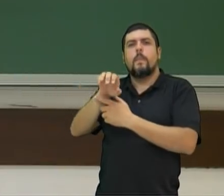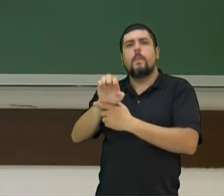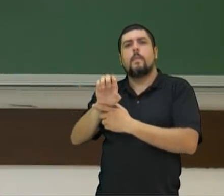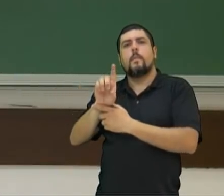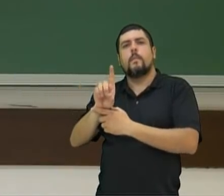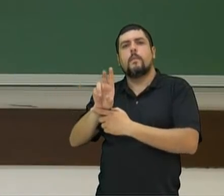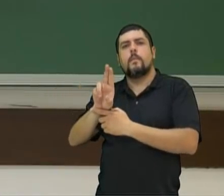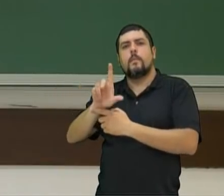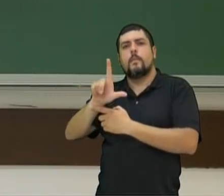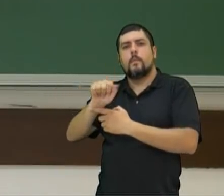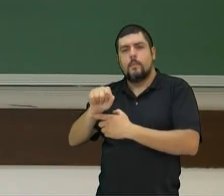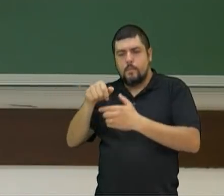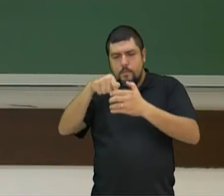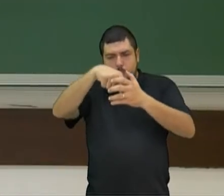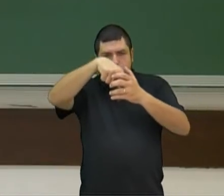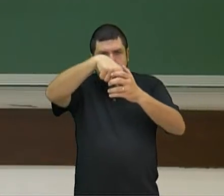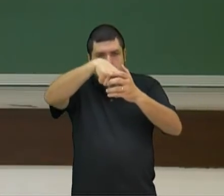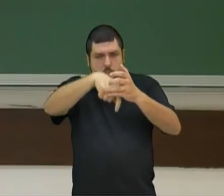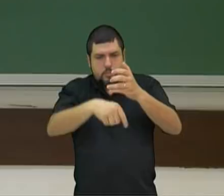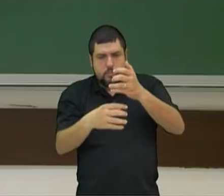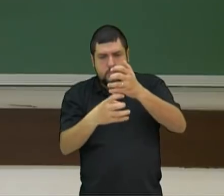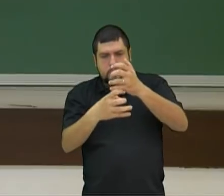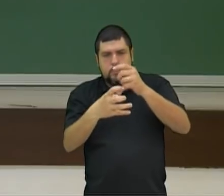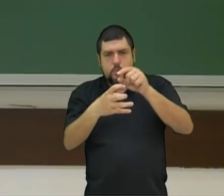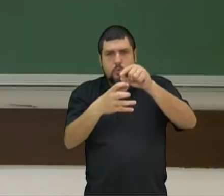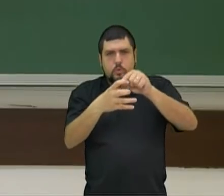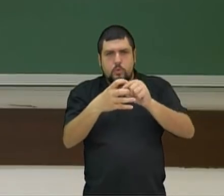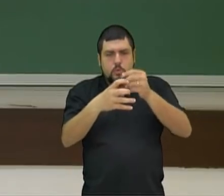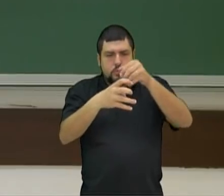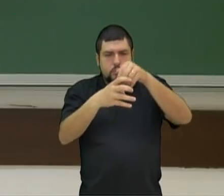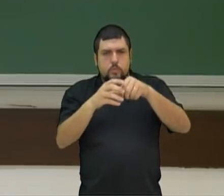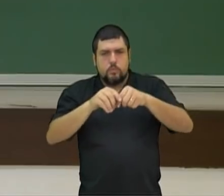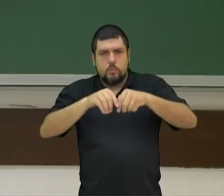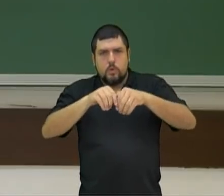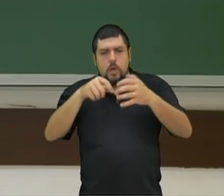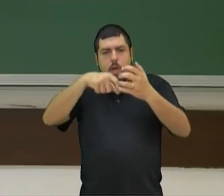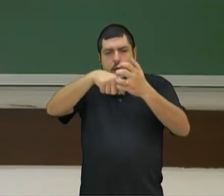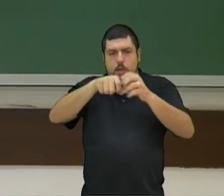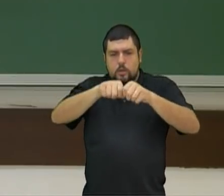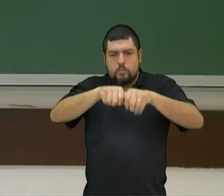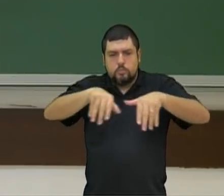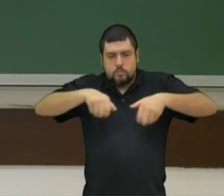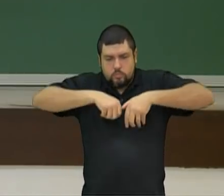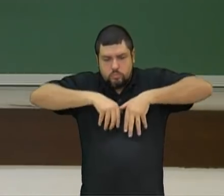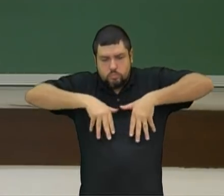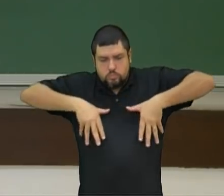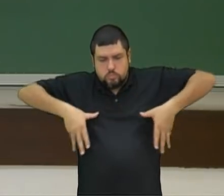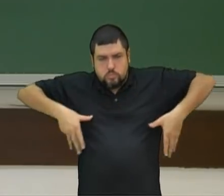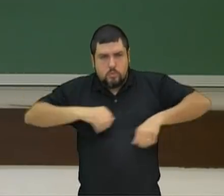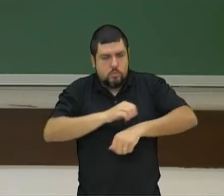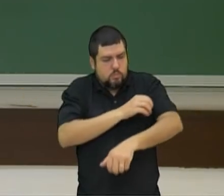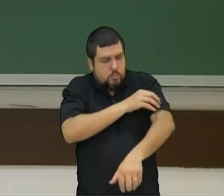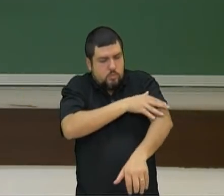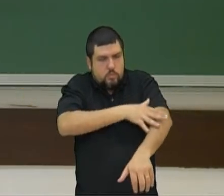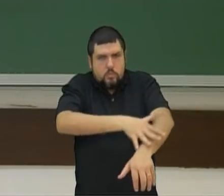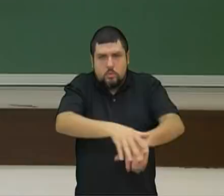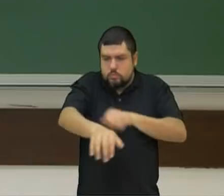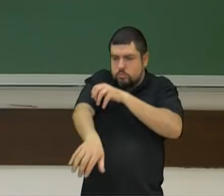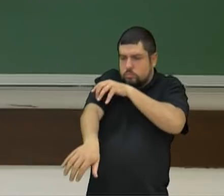espinhal, e dela partem os nervos para o restante do nosso corpo, para os membros superiores e